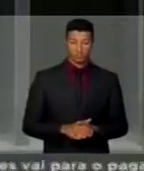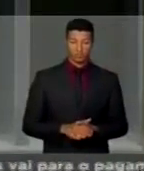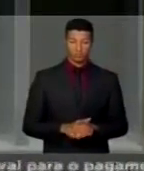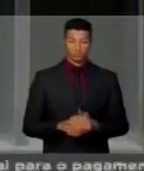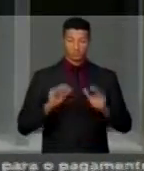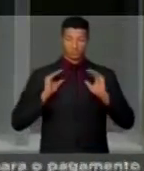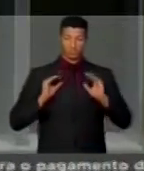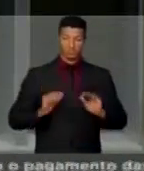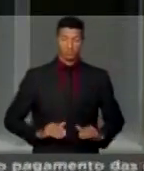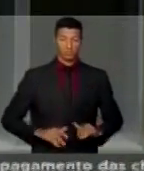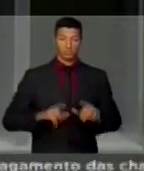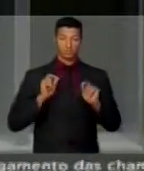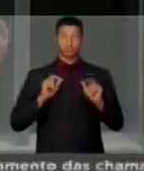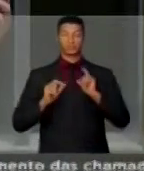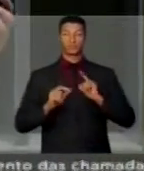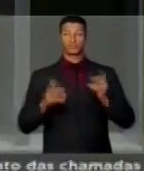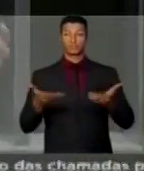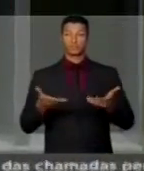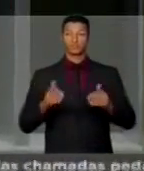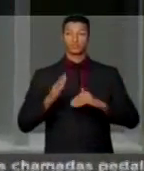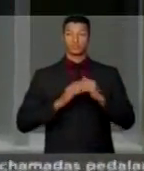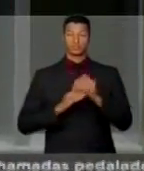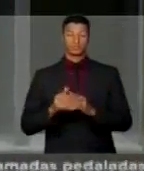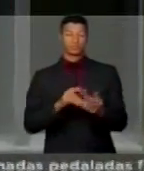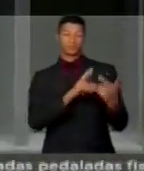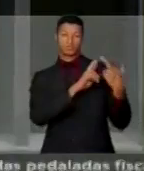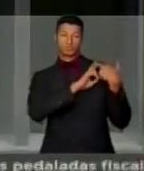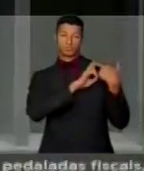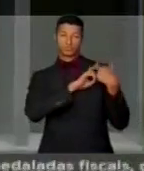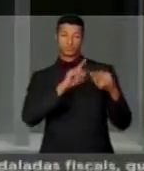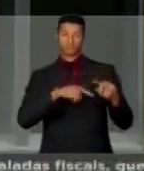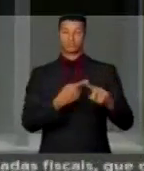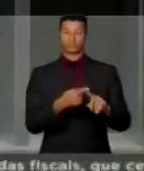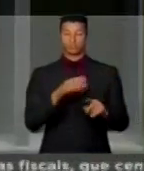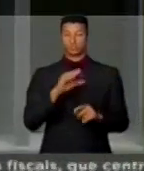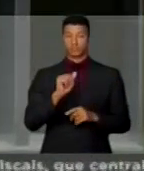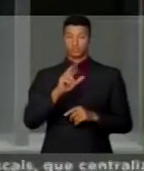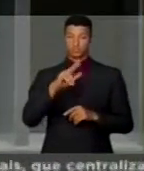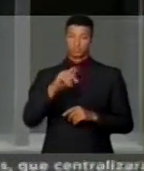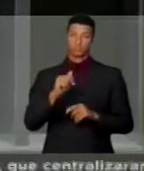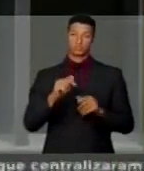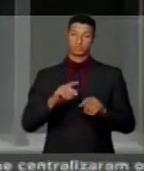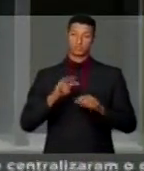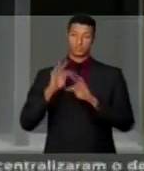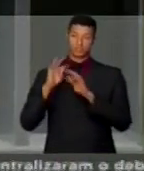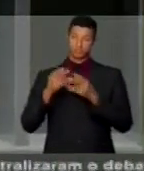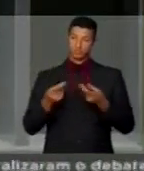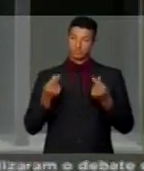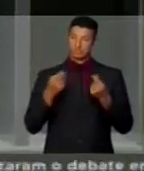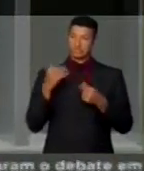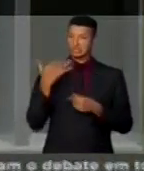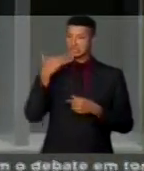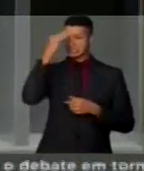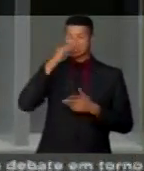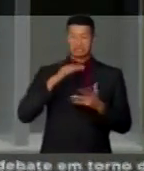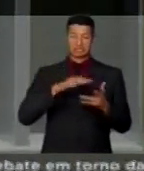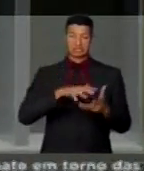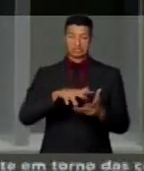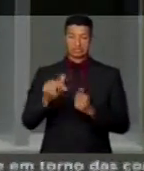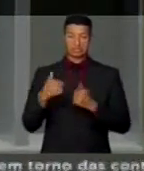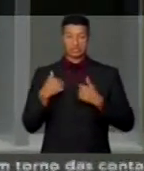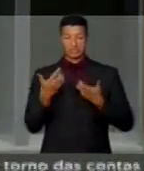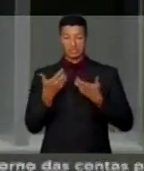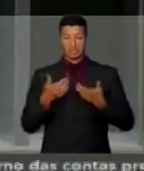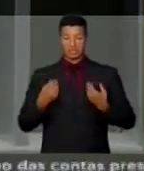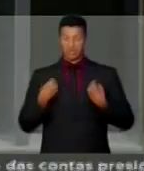O cidadão que tem hoje sobre os seus ombros a maior carga tributária do planeta. Quero me dirigir